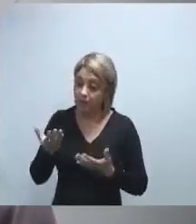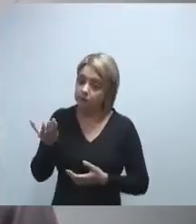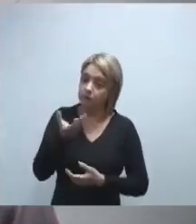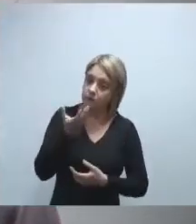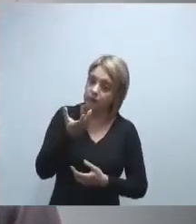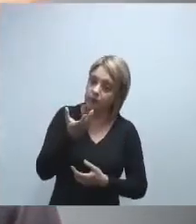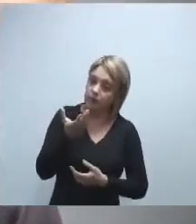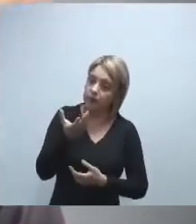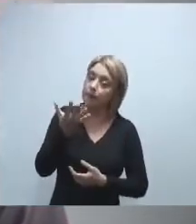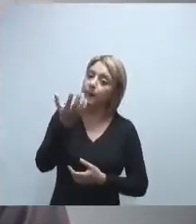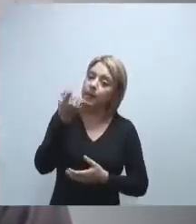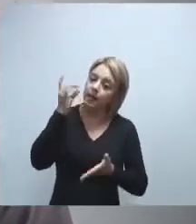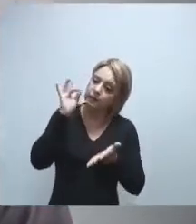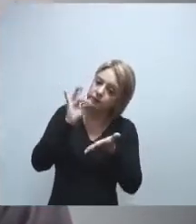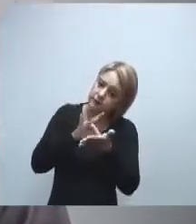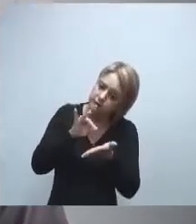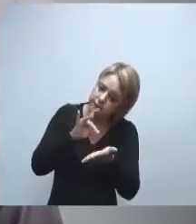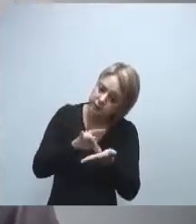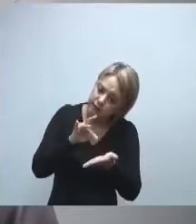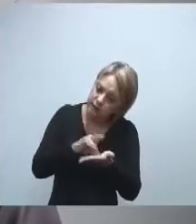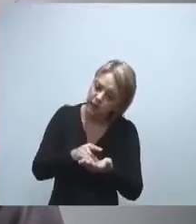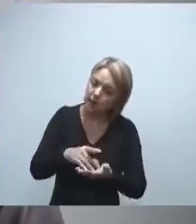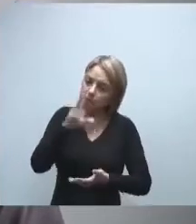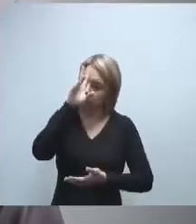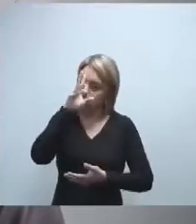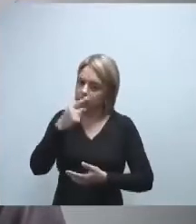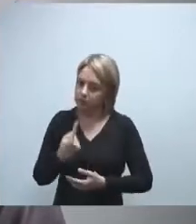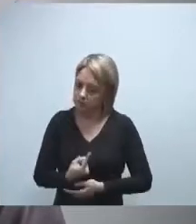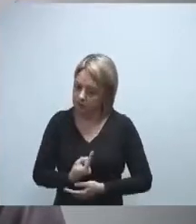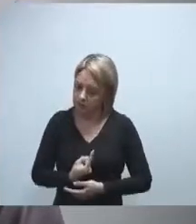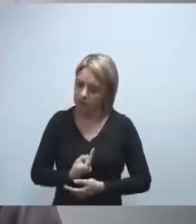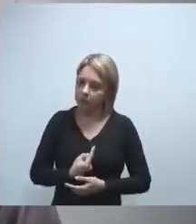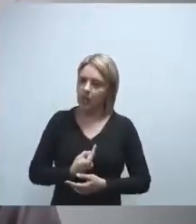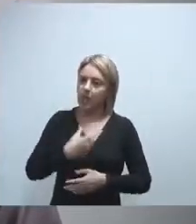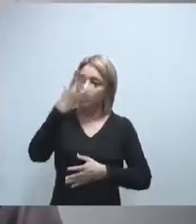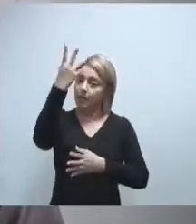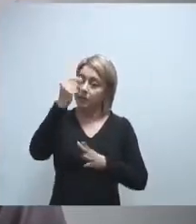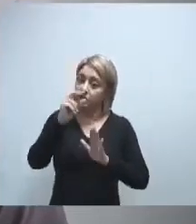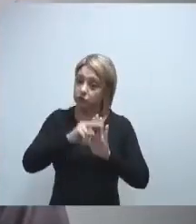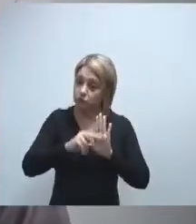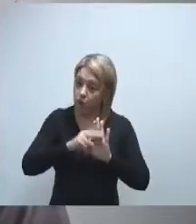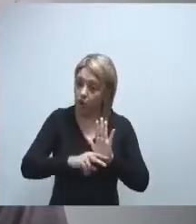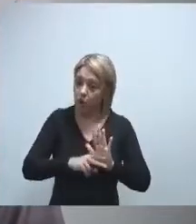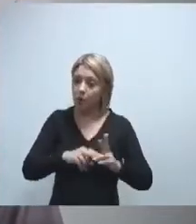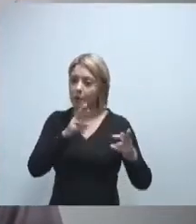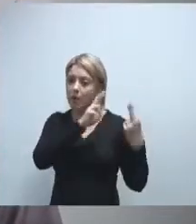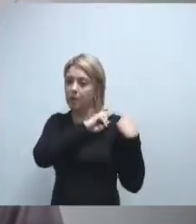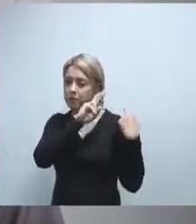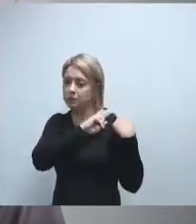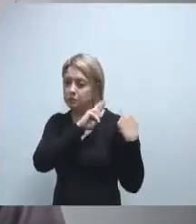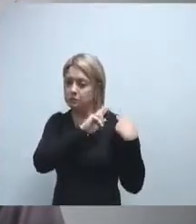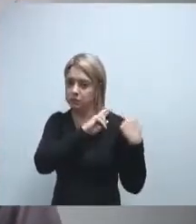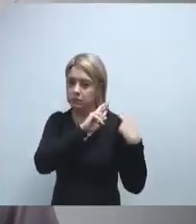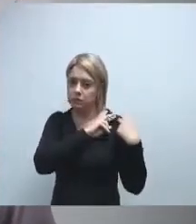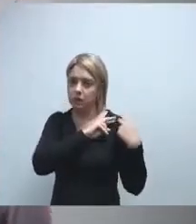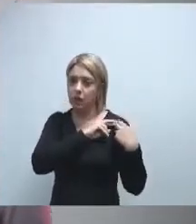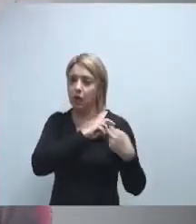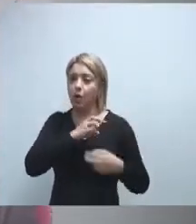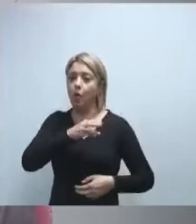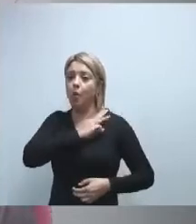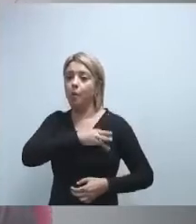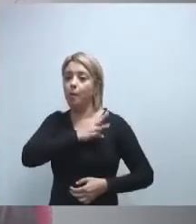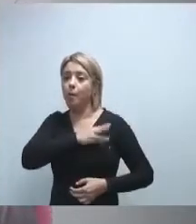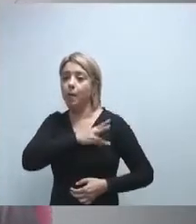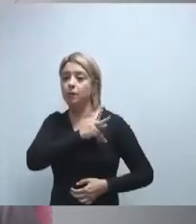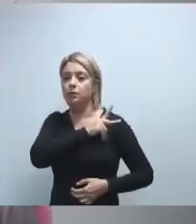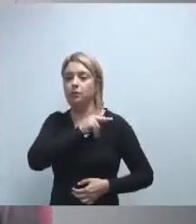pegar realmente a independência baixar normas responsabilizar pessoalmente o membro do ministério público